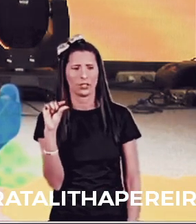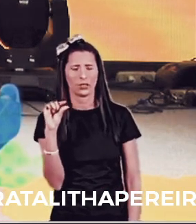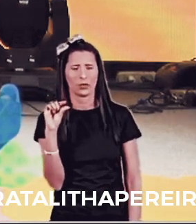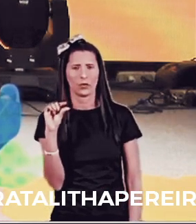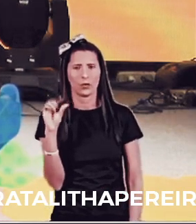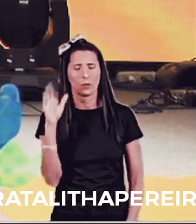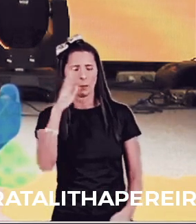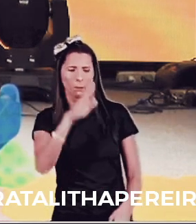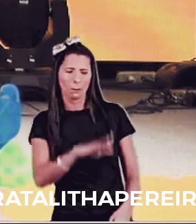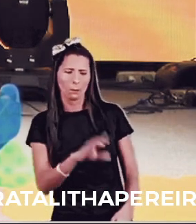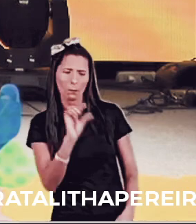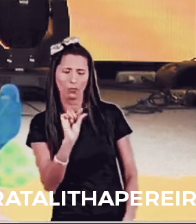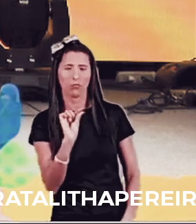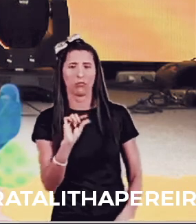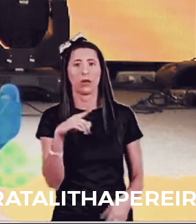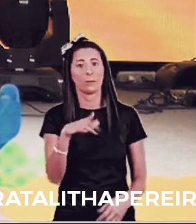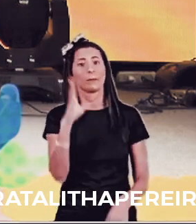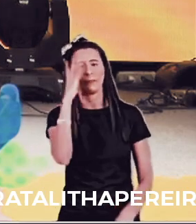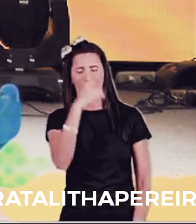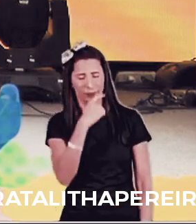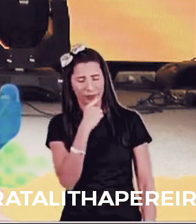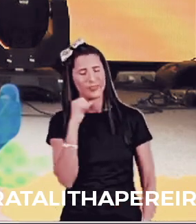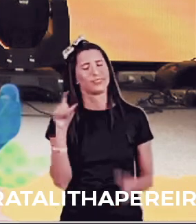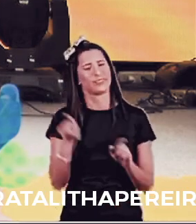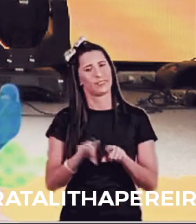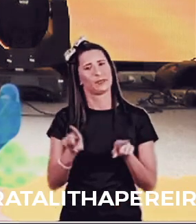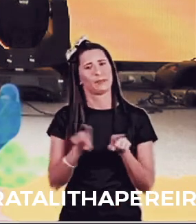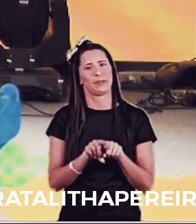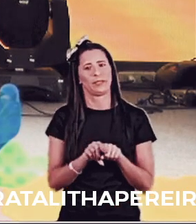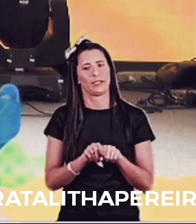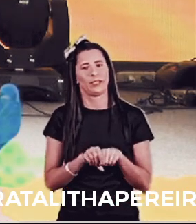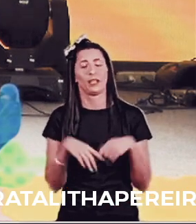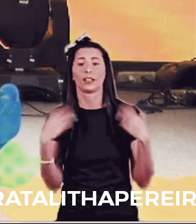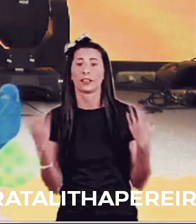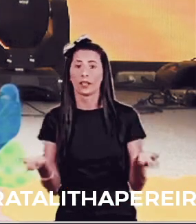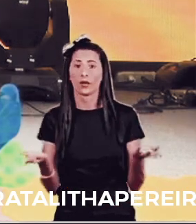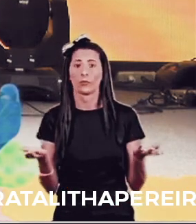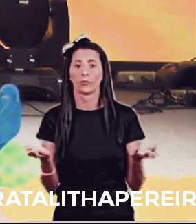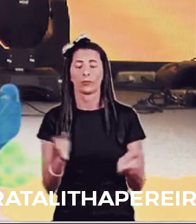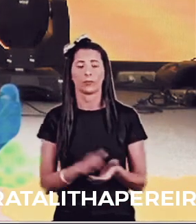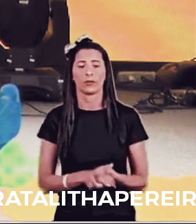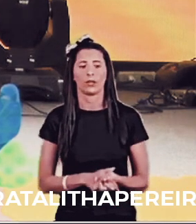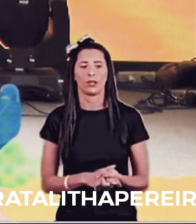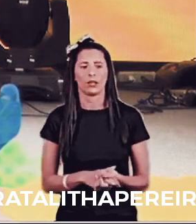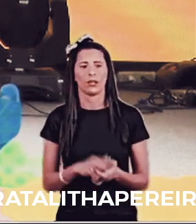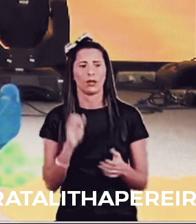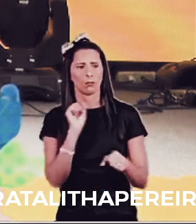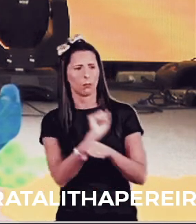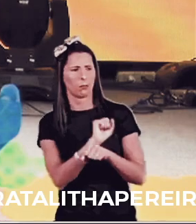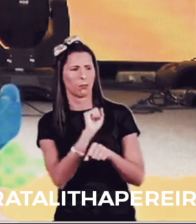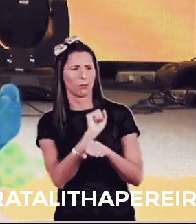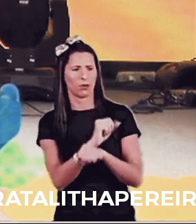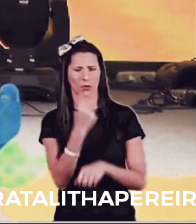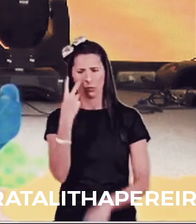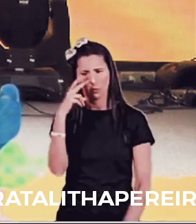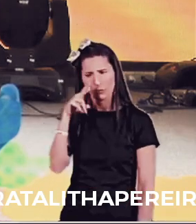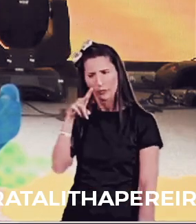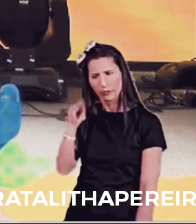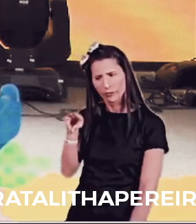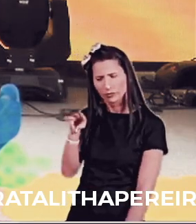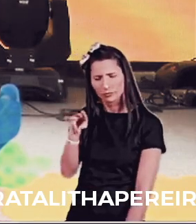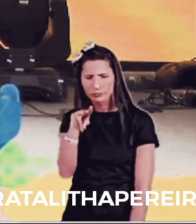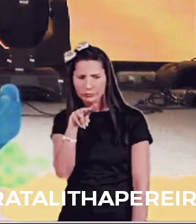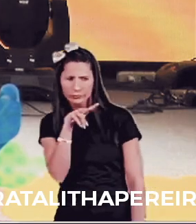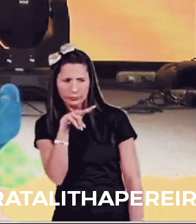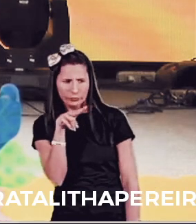né? Davi também é bonito. Então, o que é que acontece? Pararam, olharam e fizeram, poxa, é o mais